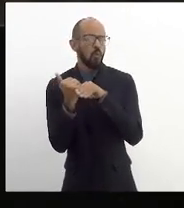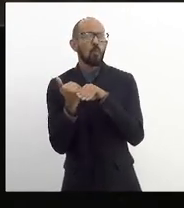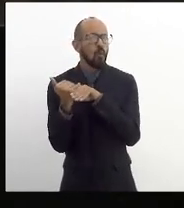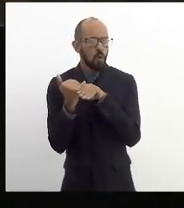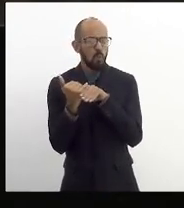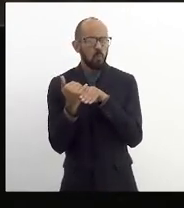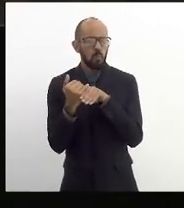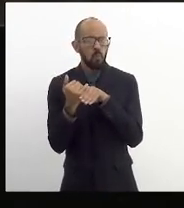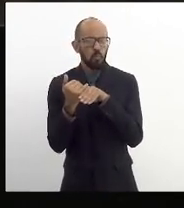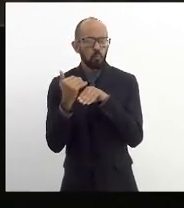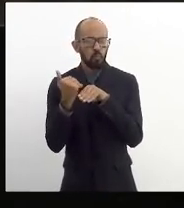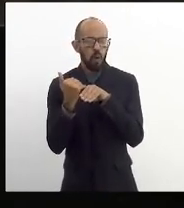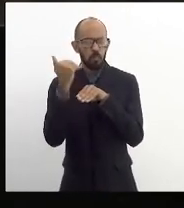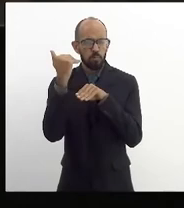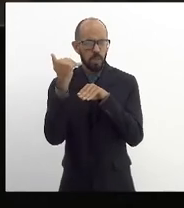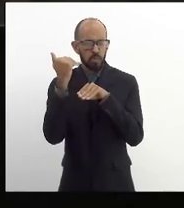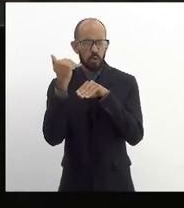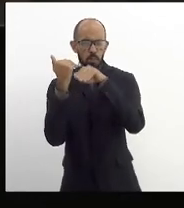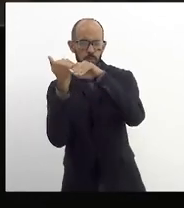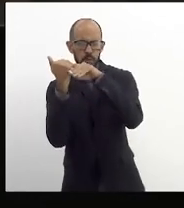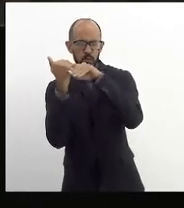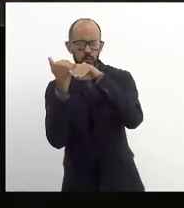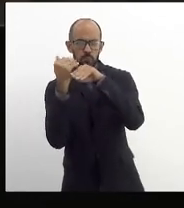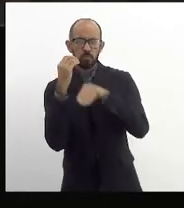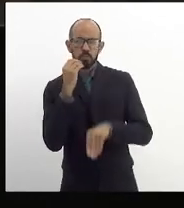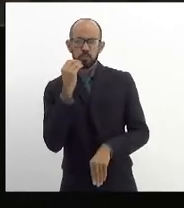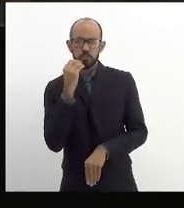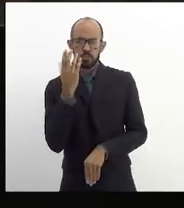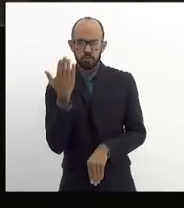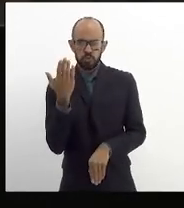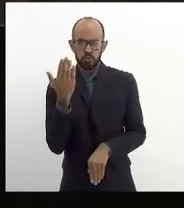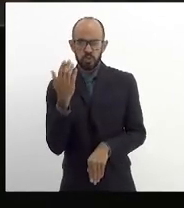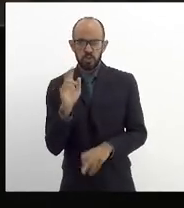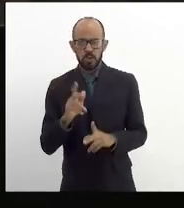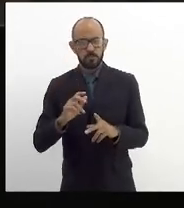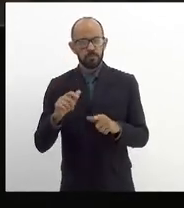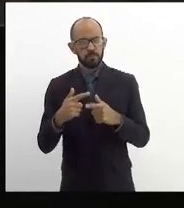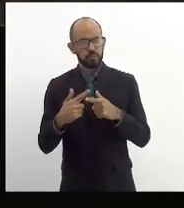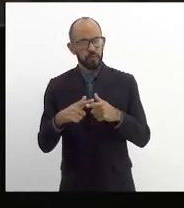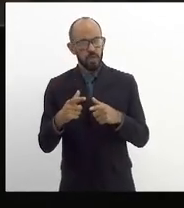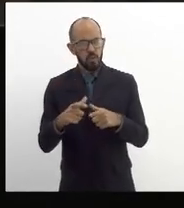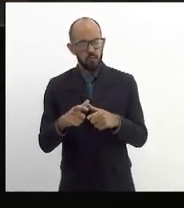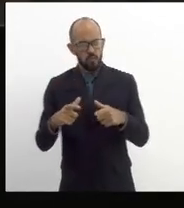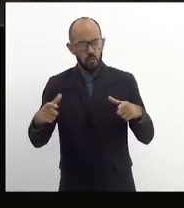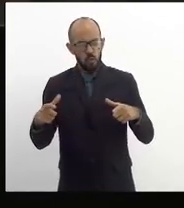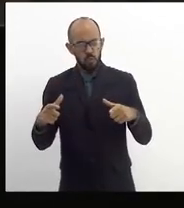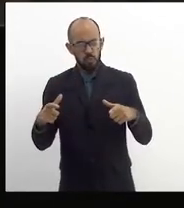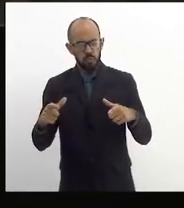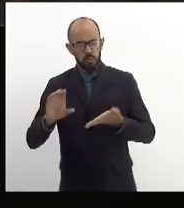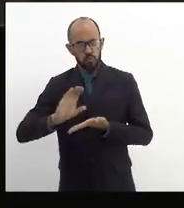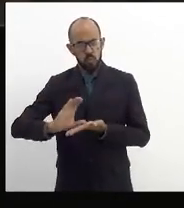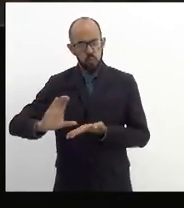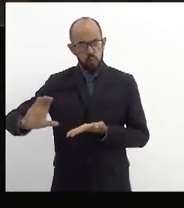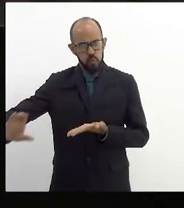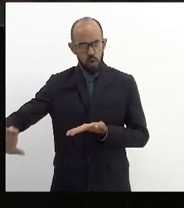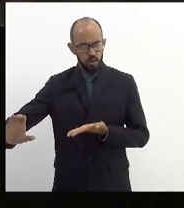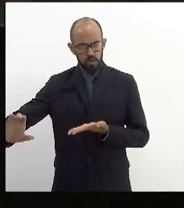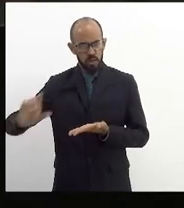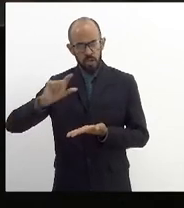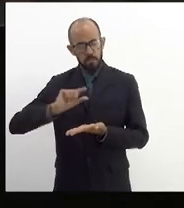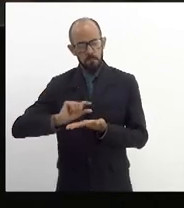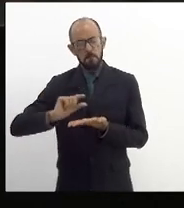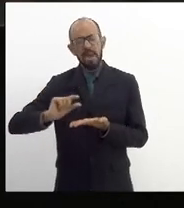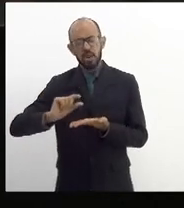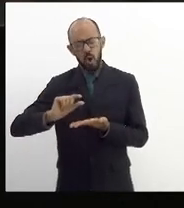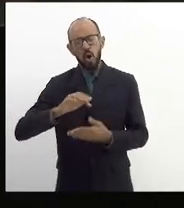aumento né para a polícia civil que estaria o volume os comentários seria infinitamente o maior do que o